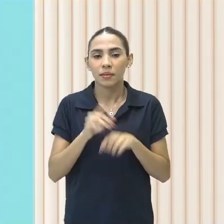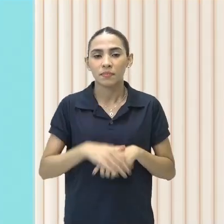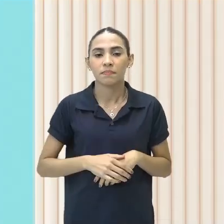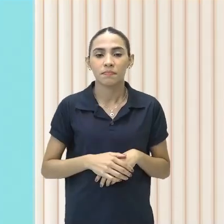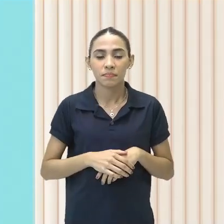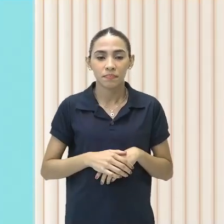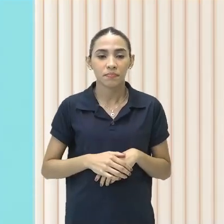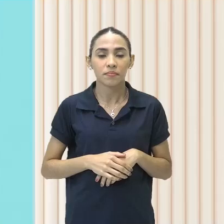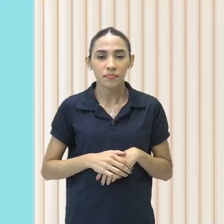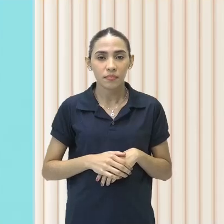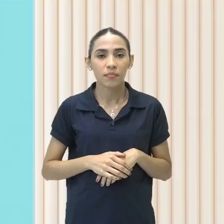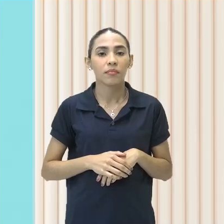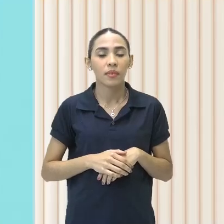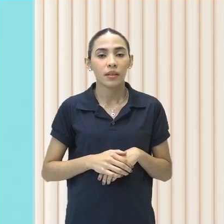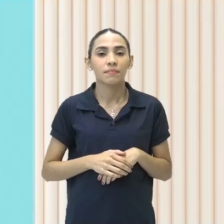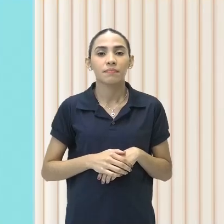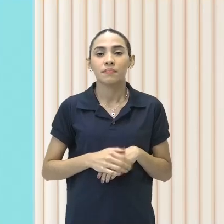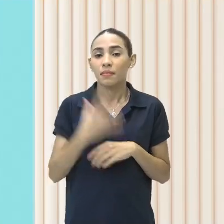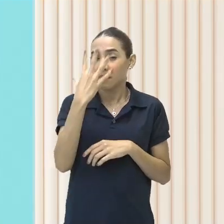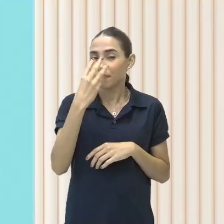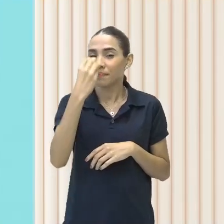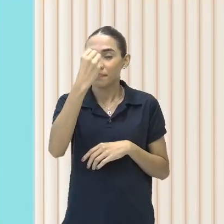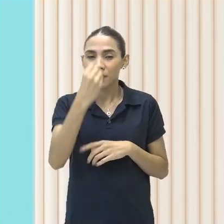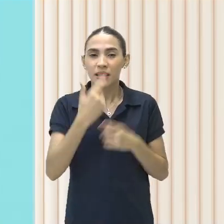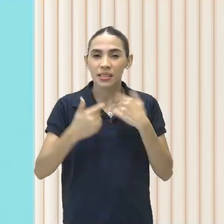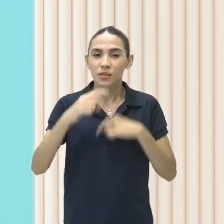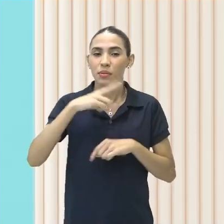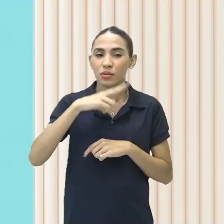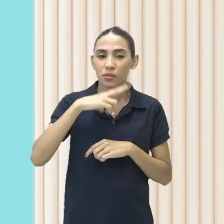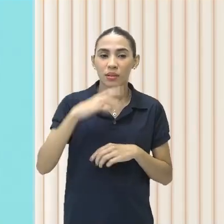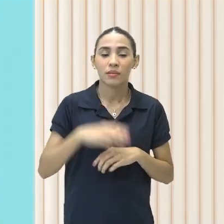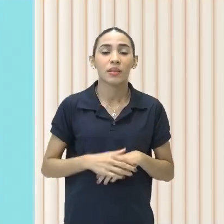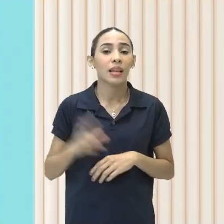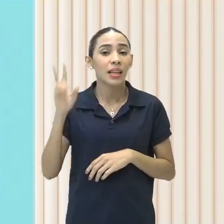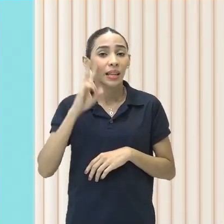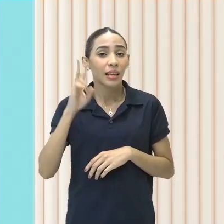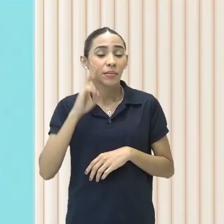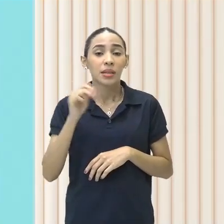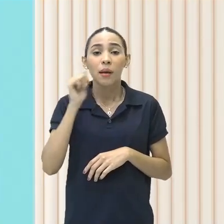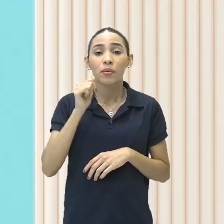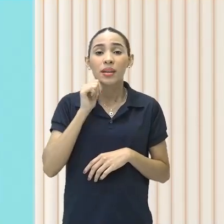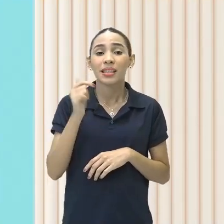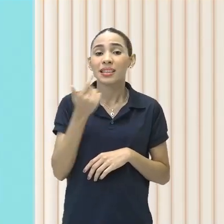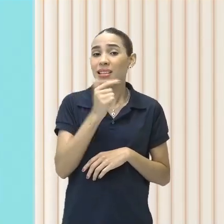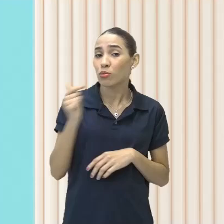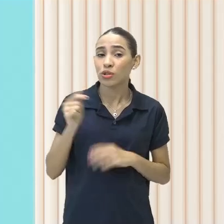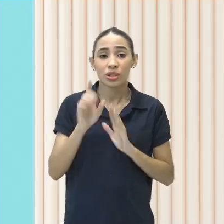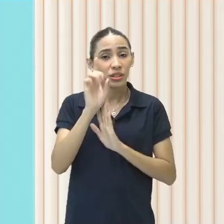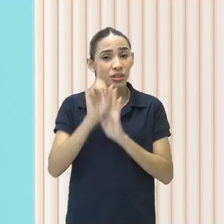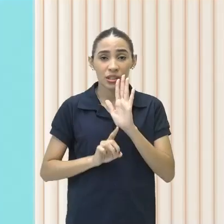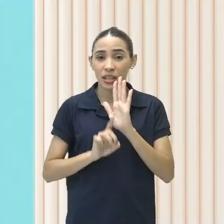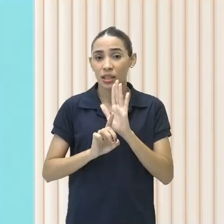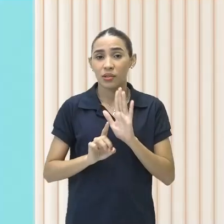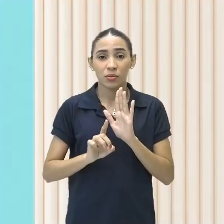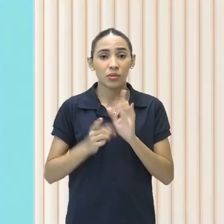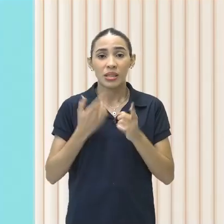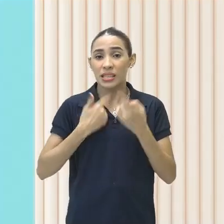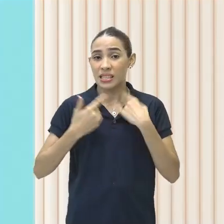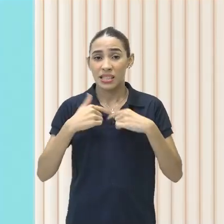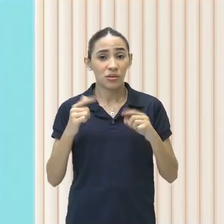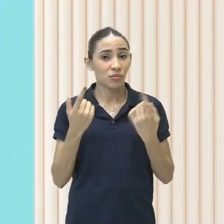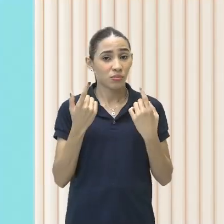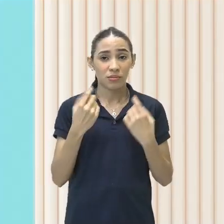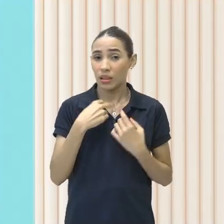cometer o adultério, né, para satisfazer seus desejos pessoais. Lembre-se que a mulher não tinha nem o direito de ter